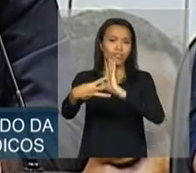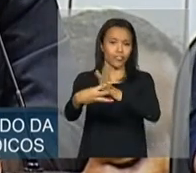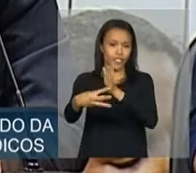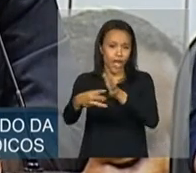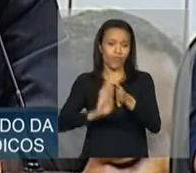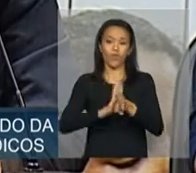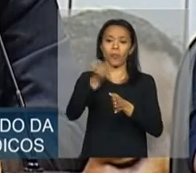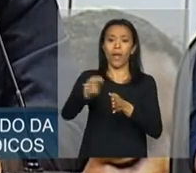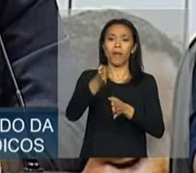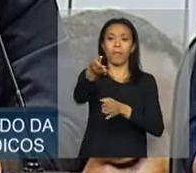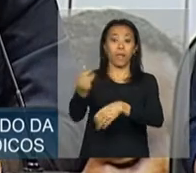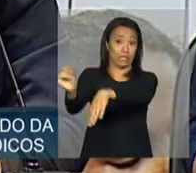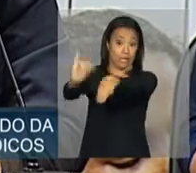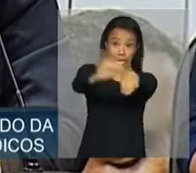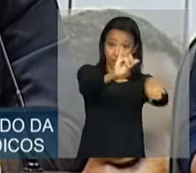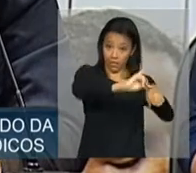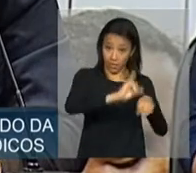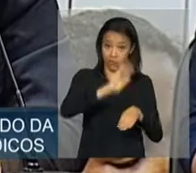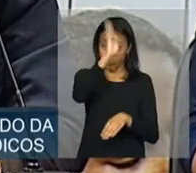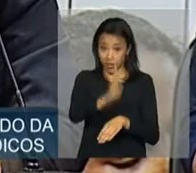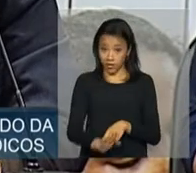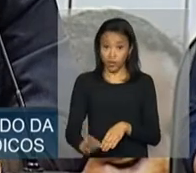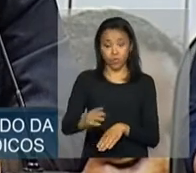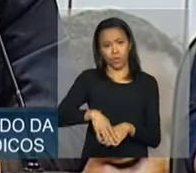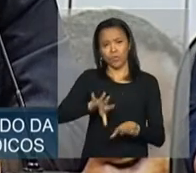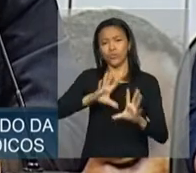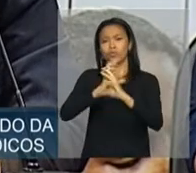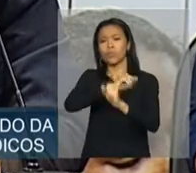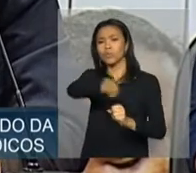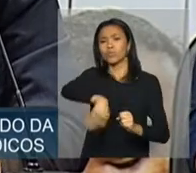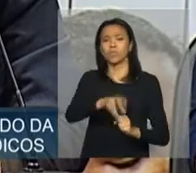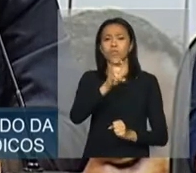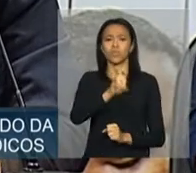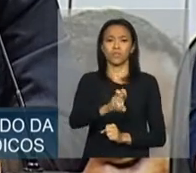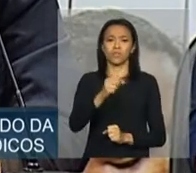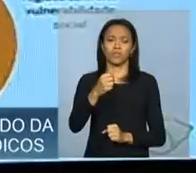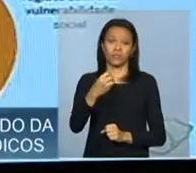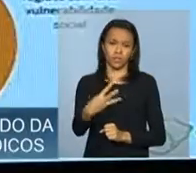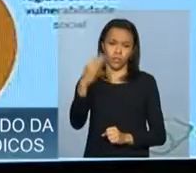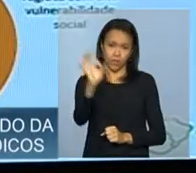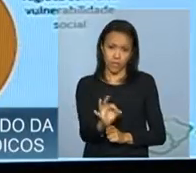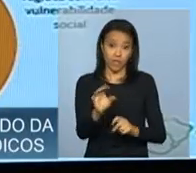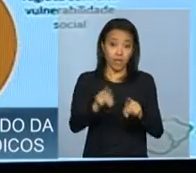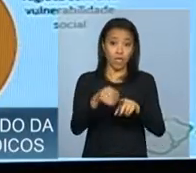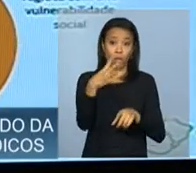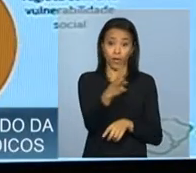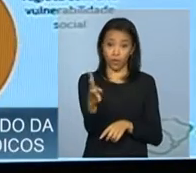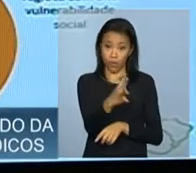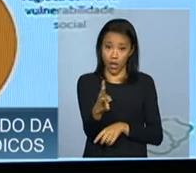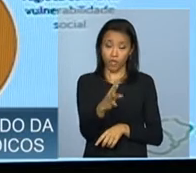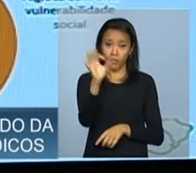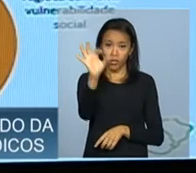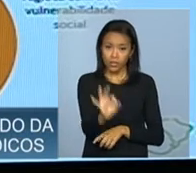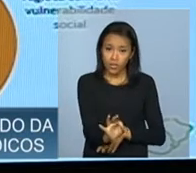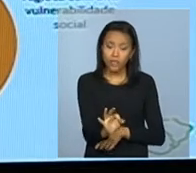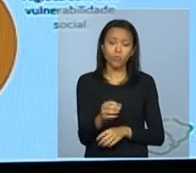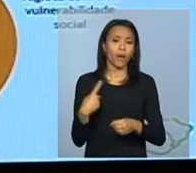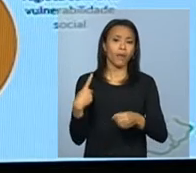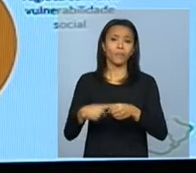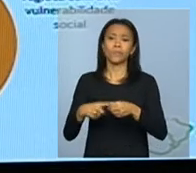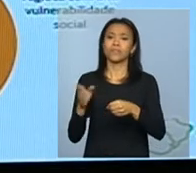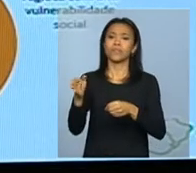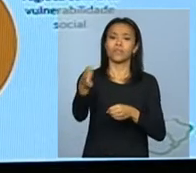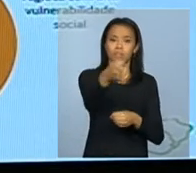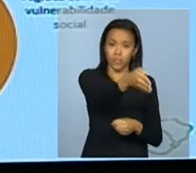periferias de capitais e regiões metropolitanas num total de 56 por 144 por cento para o município em regiões